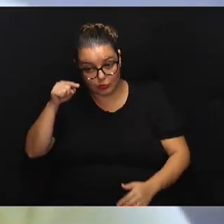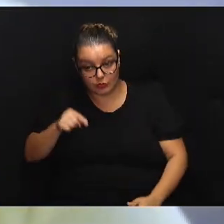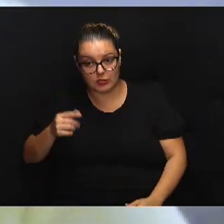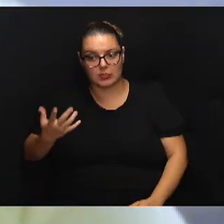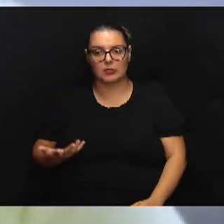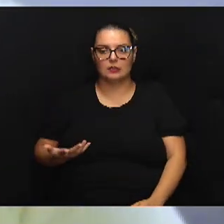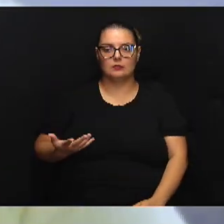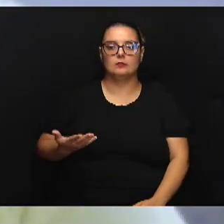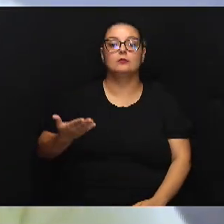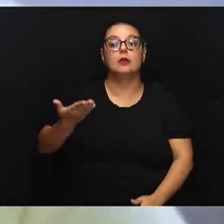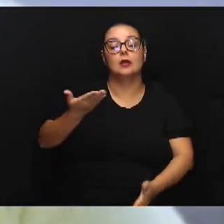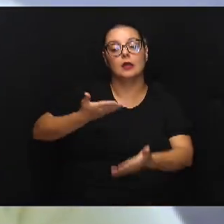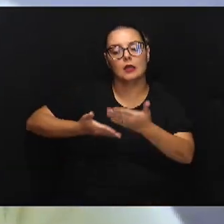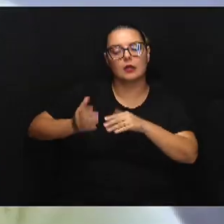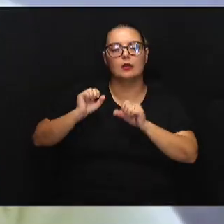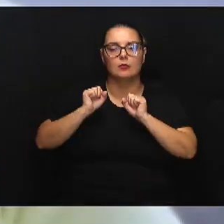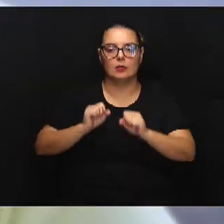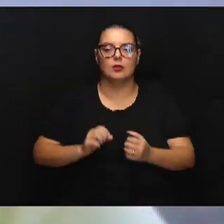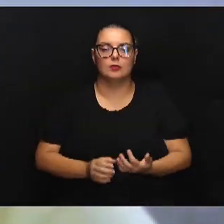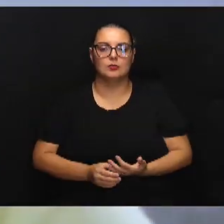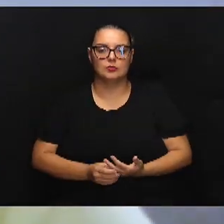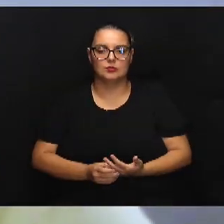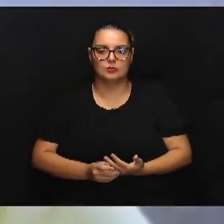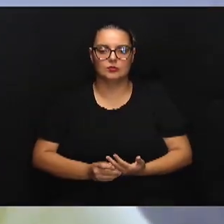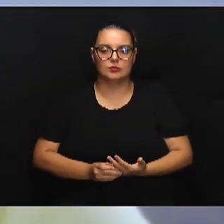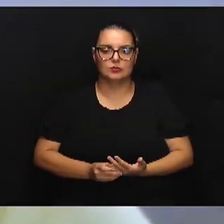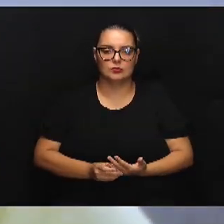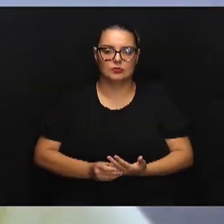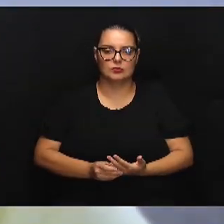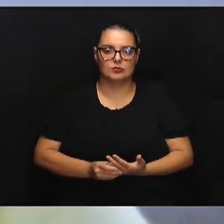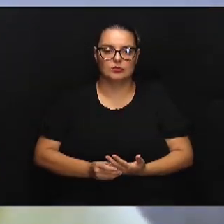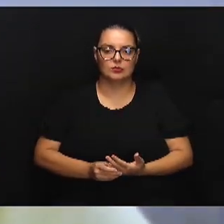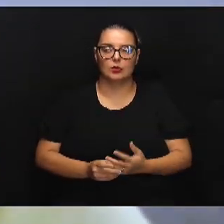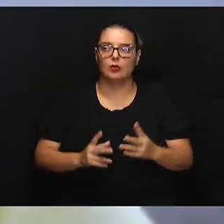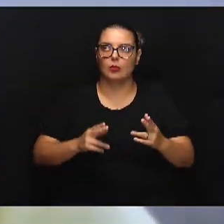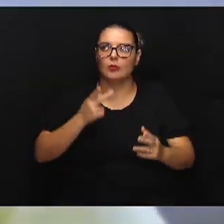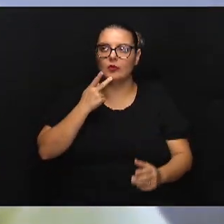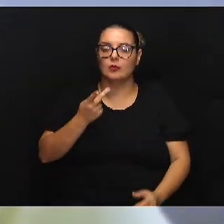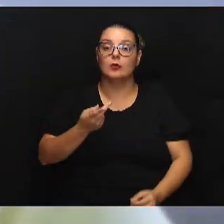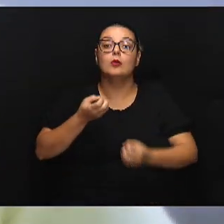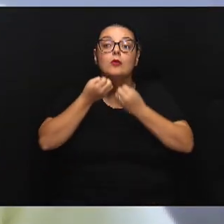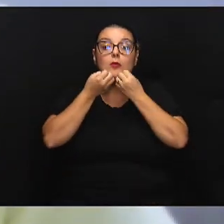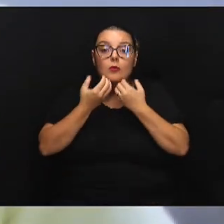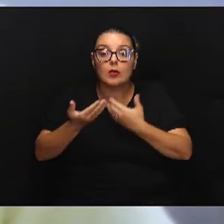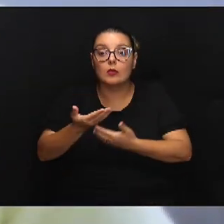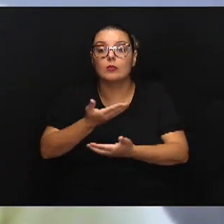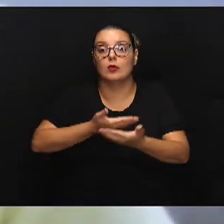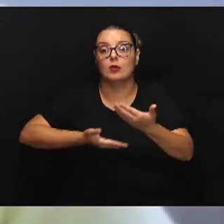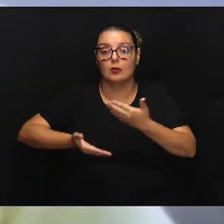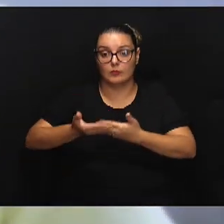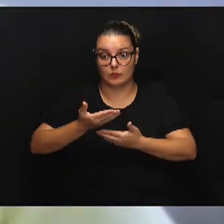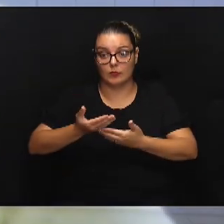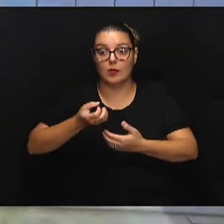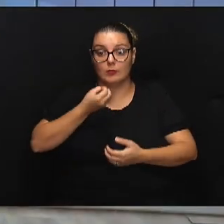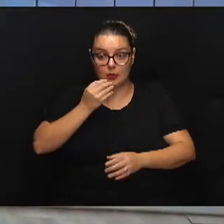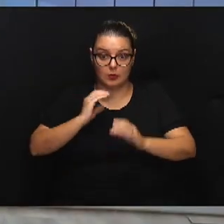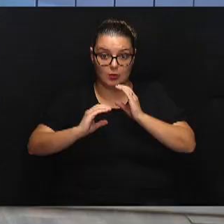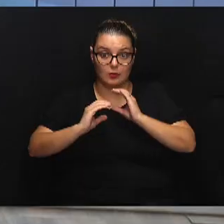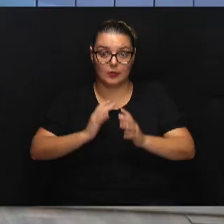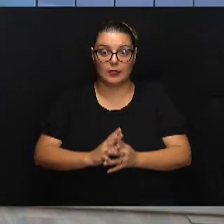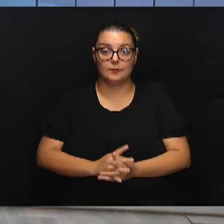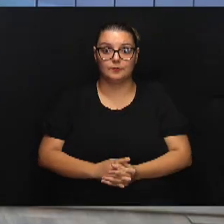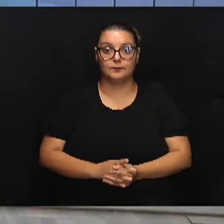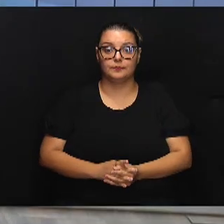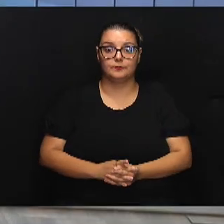possa interagir com, como é que se diz, uma boa interação, uma boa comunicação.